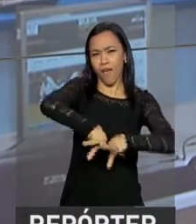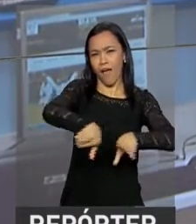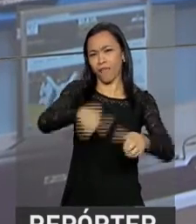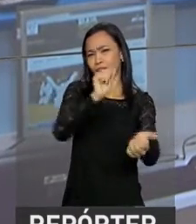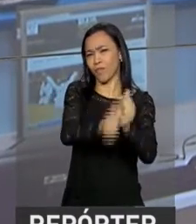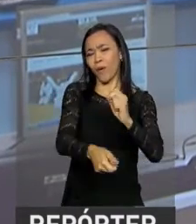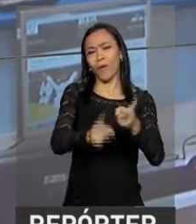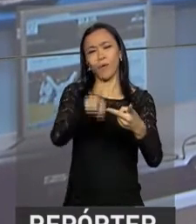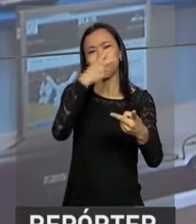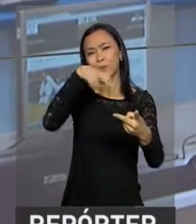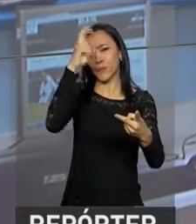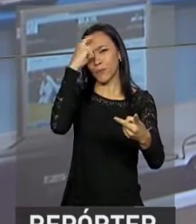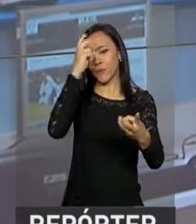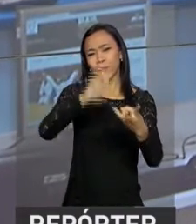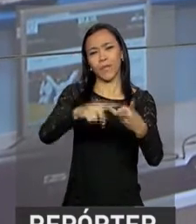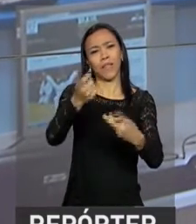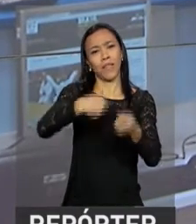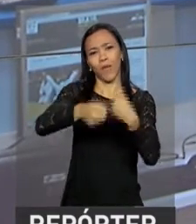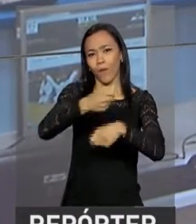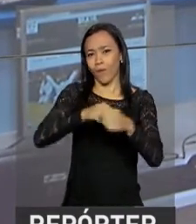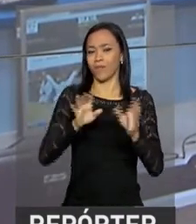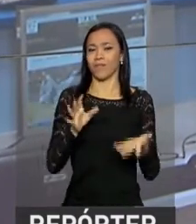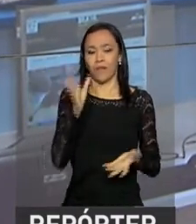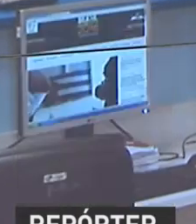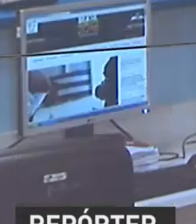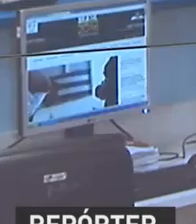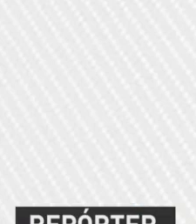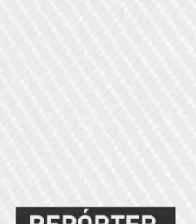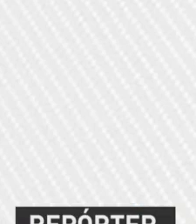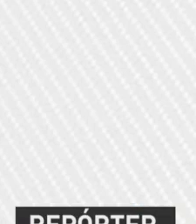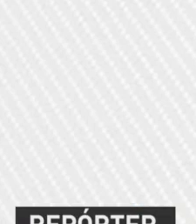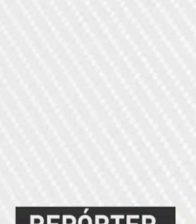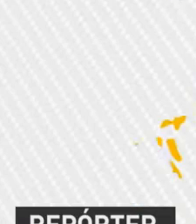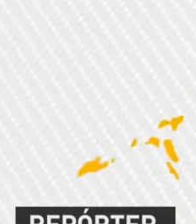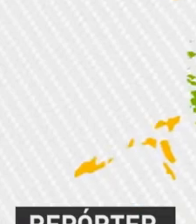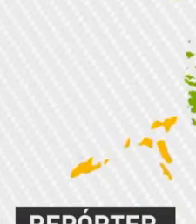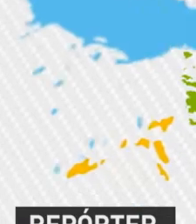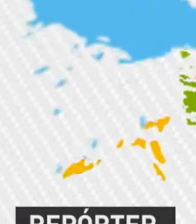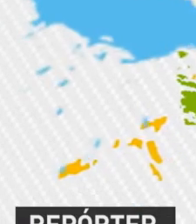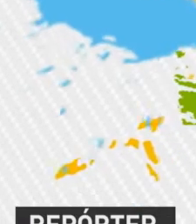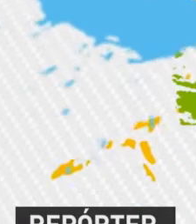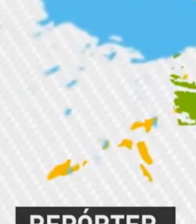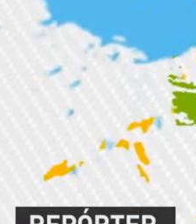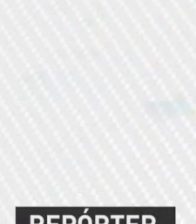esportes Exposições culturais e negócios E aí